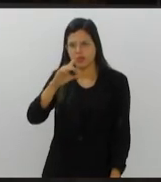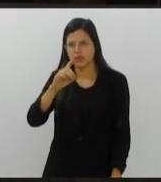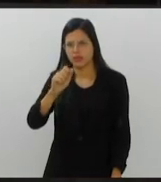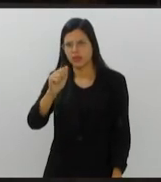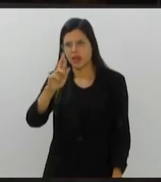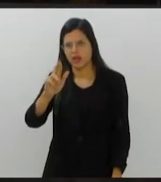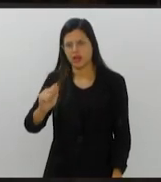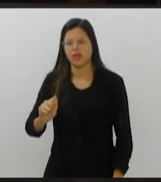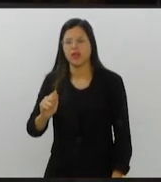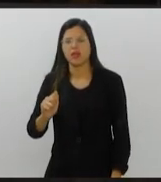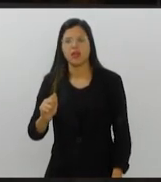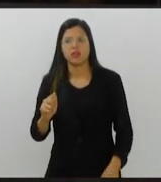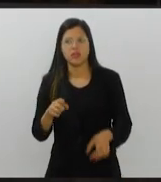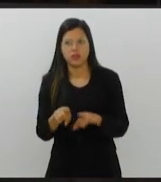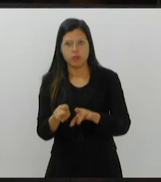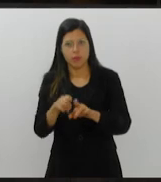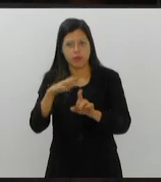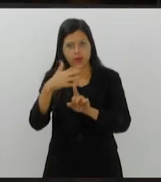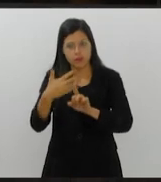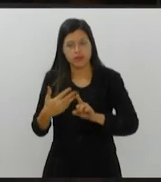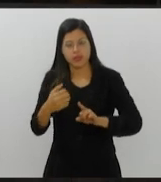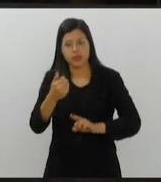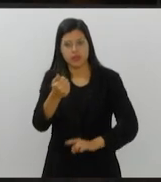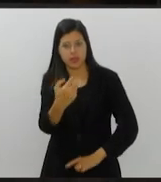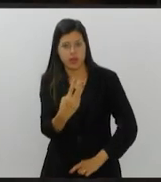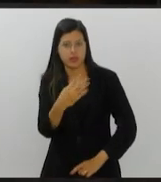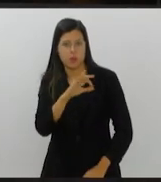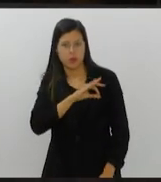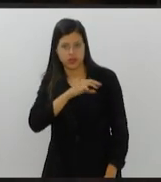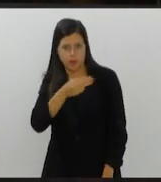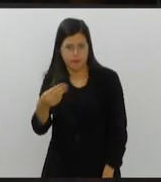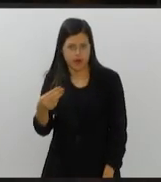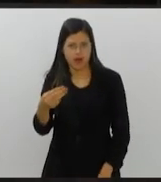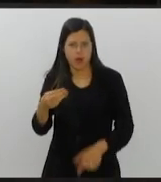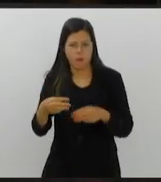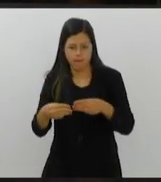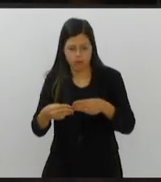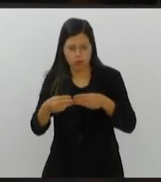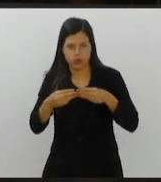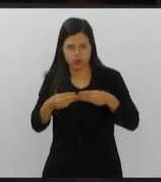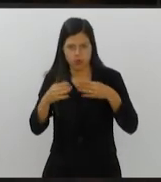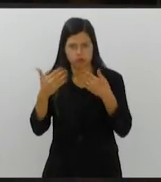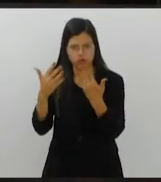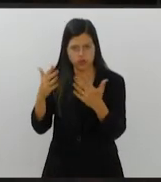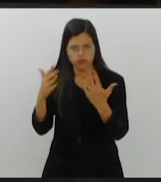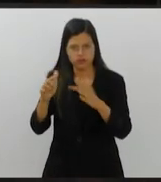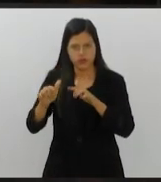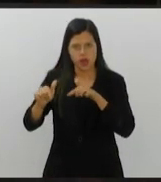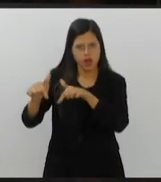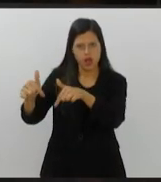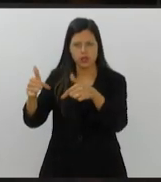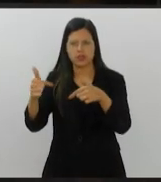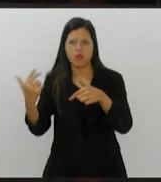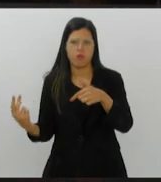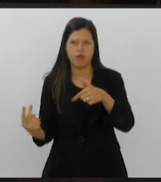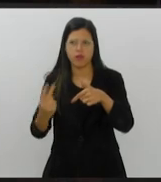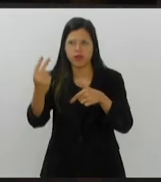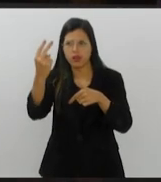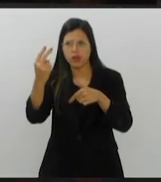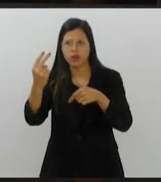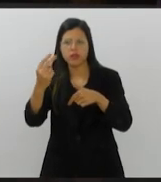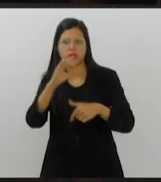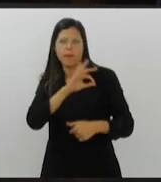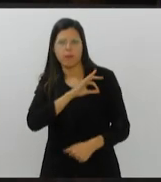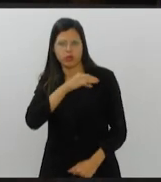dessas homenagens, 13 policiais militares receberão moções de aplausos por suas ações valorosas na nossa gloriosa